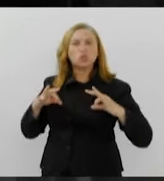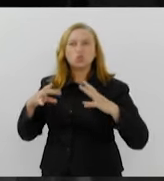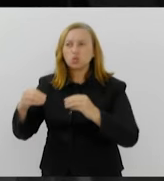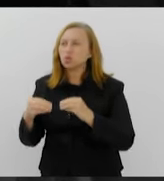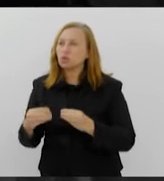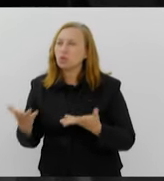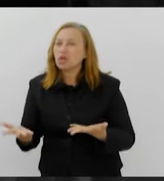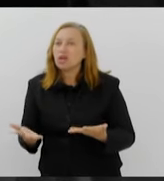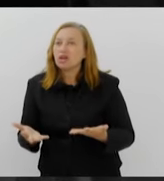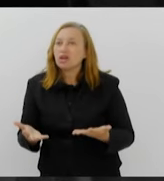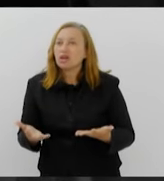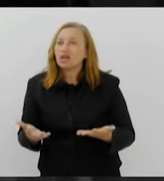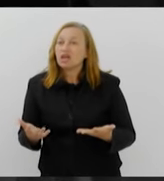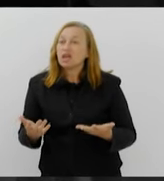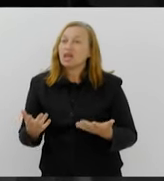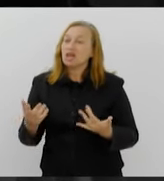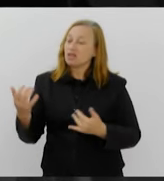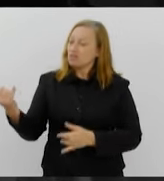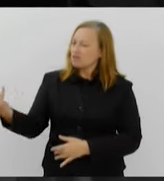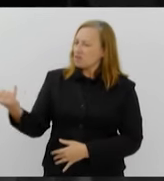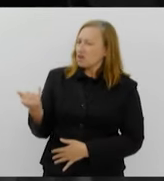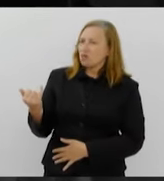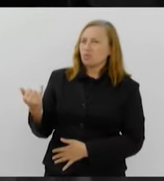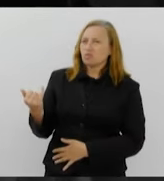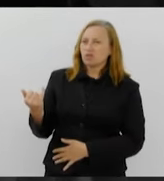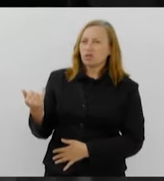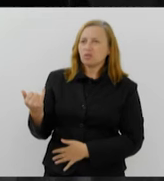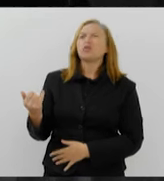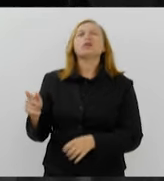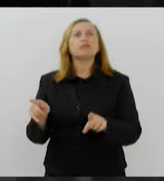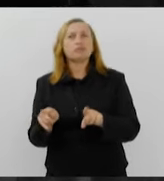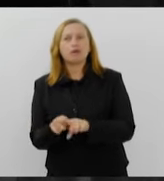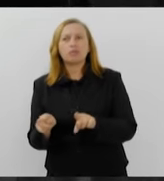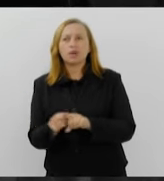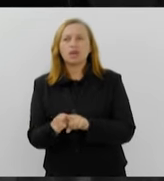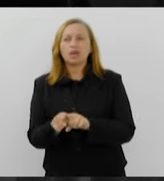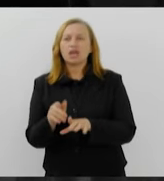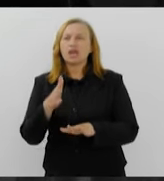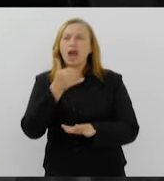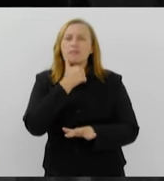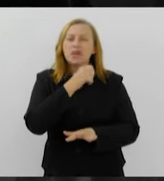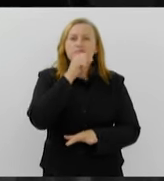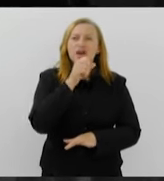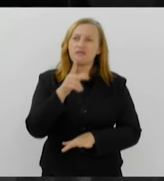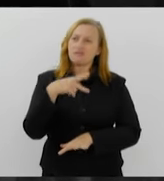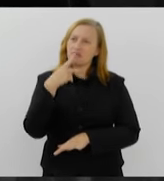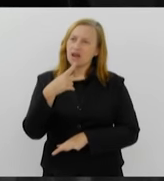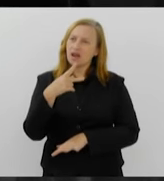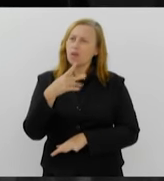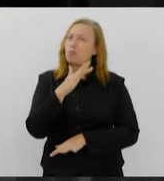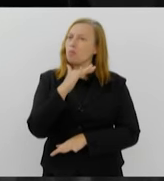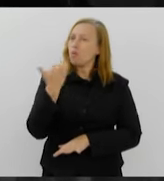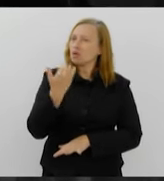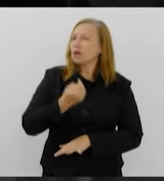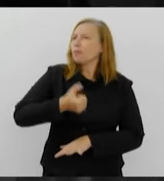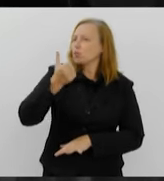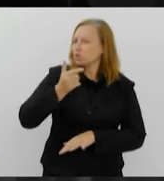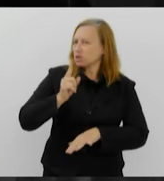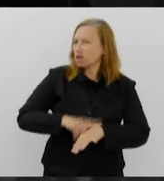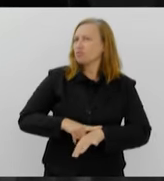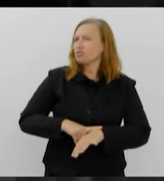dirigiu a mim e se dirigiu minha mãe falecida H pouco